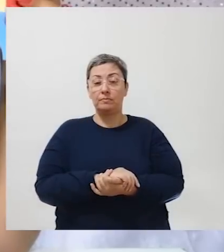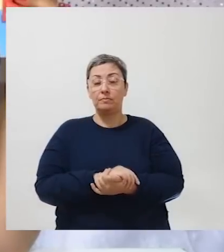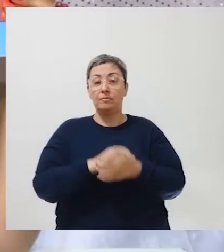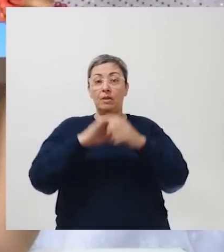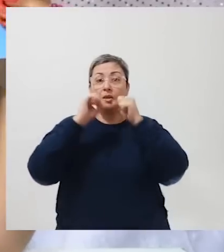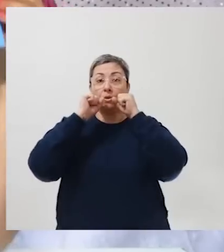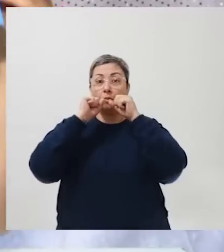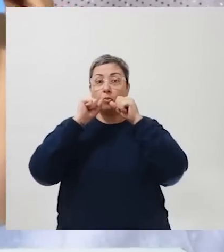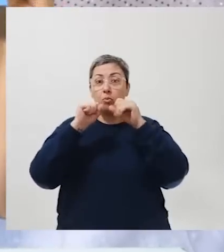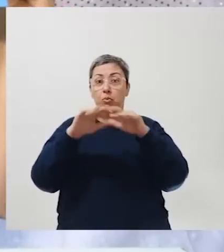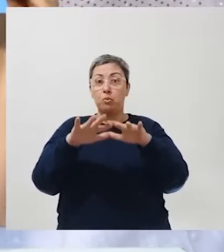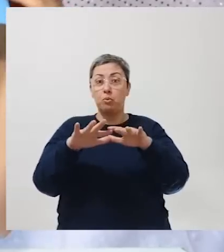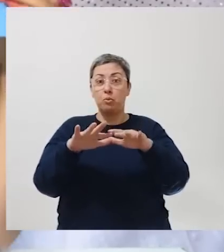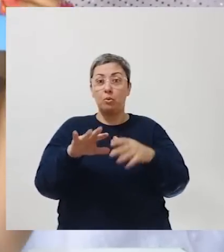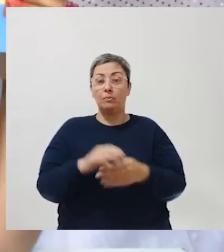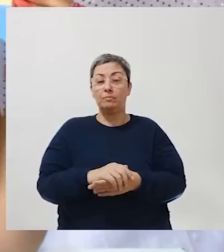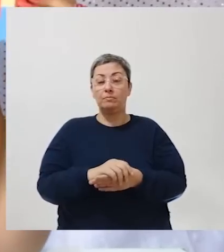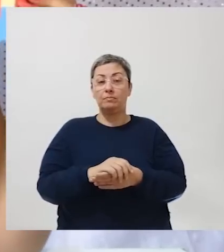e bufou.